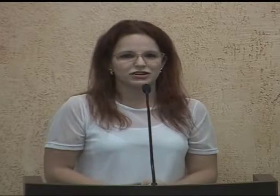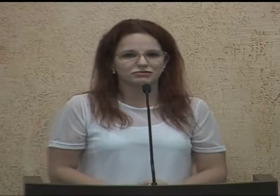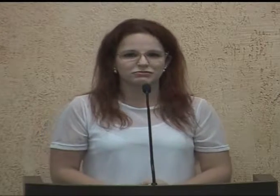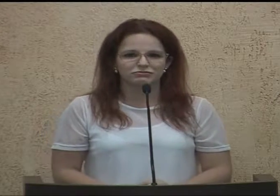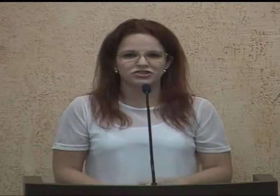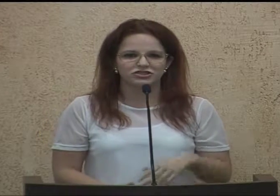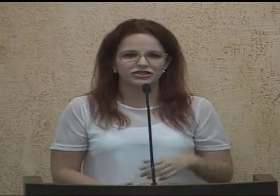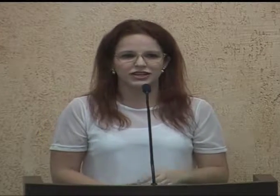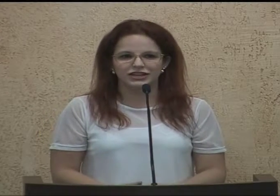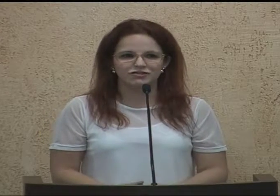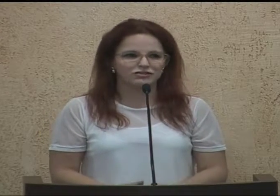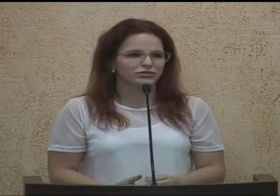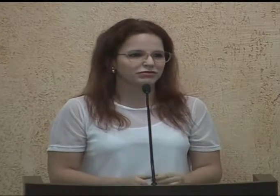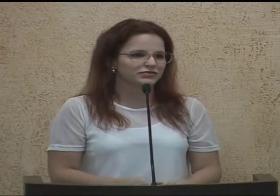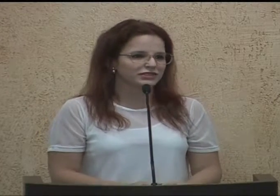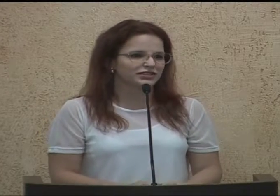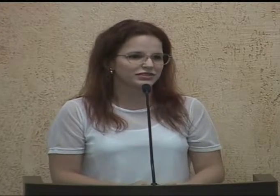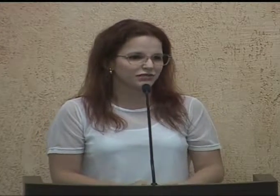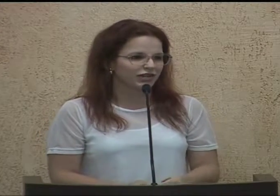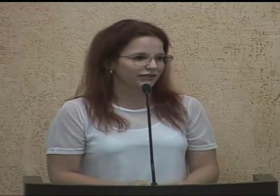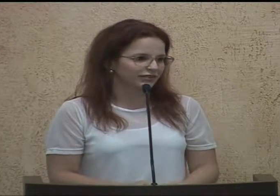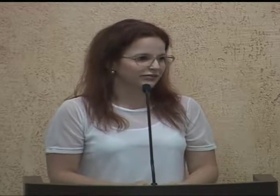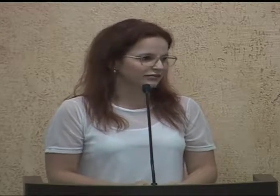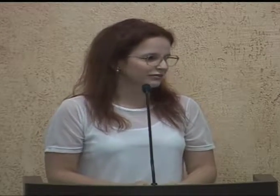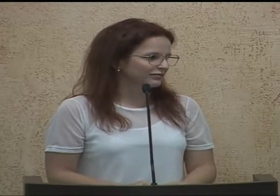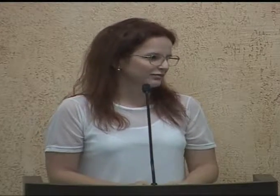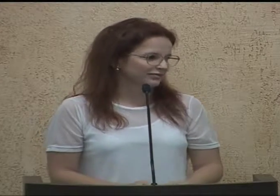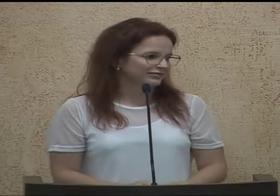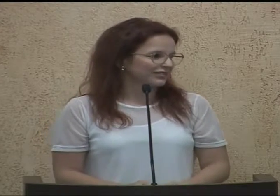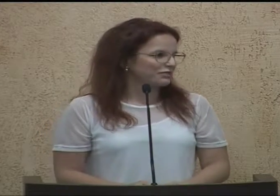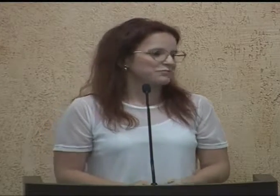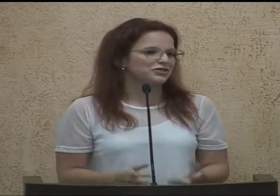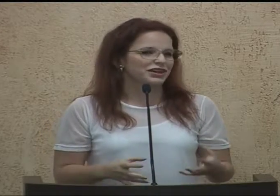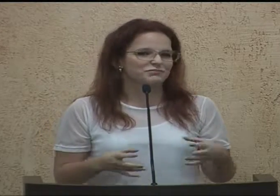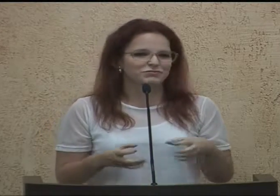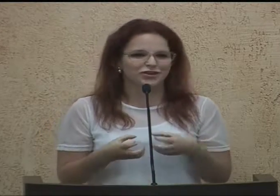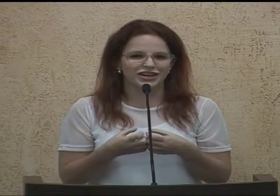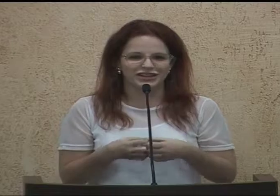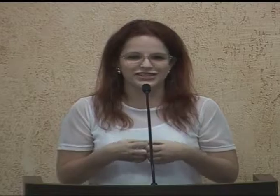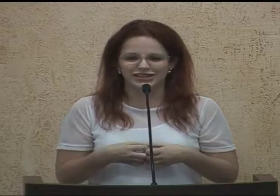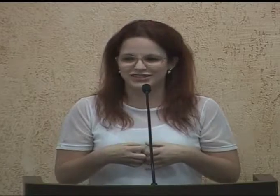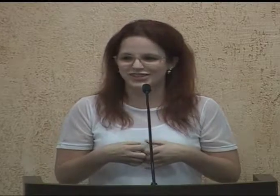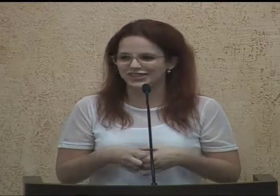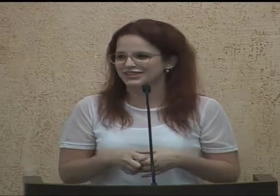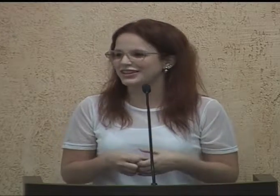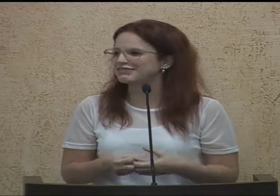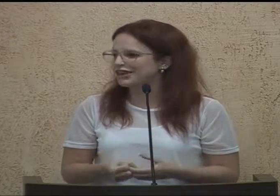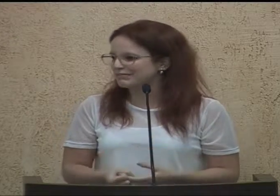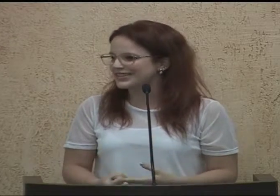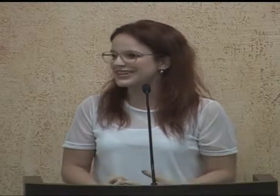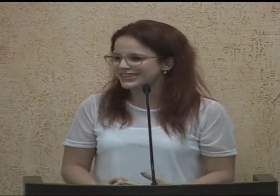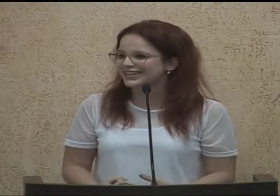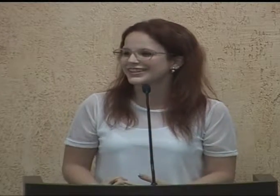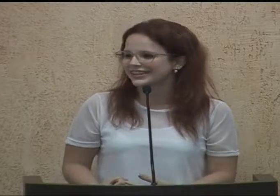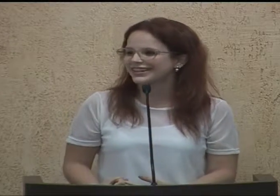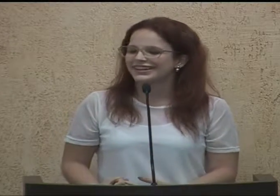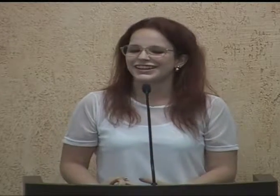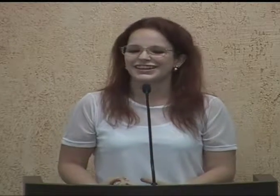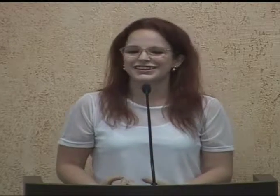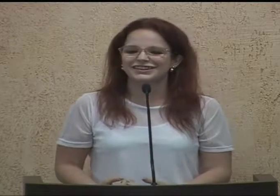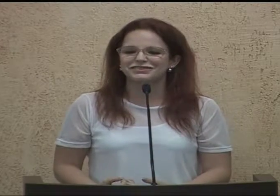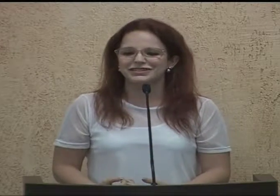Hoje é dia 1 de janeiro de 1940. Porque a memória recente dele já não está mais